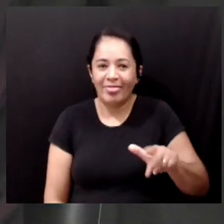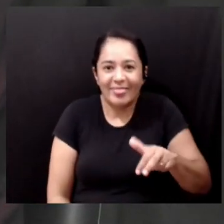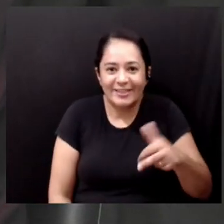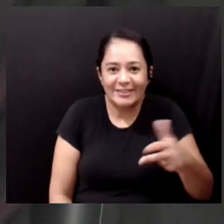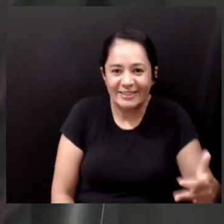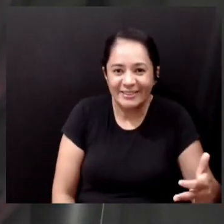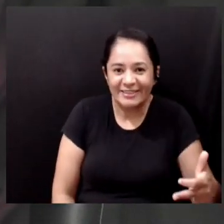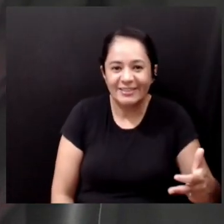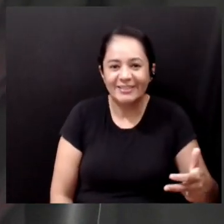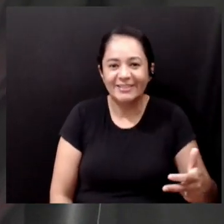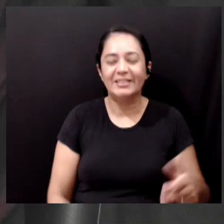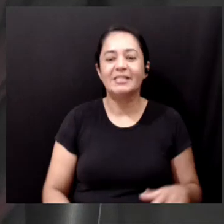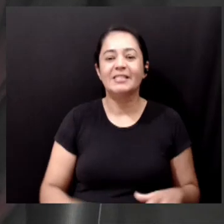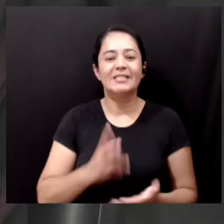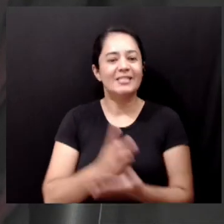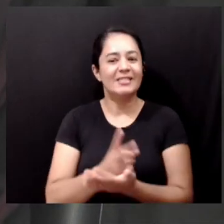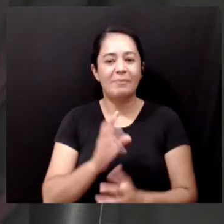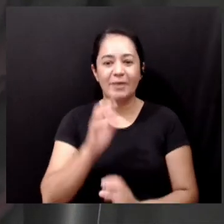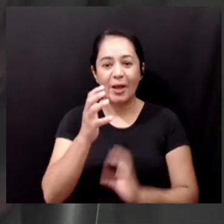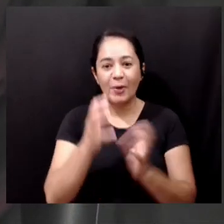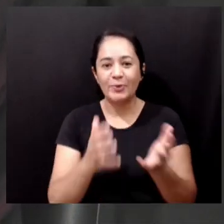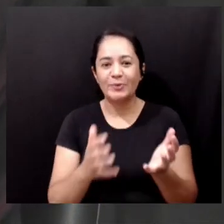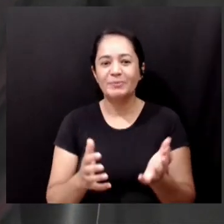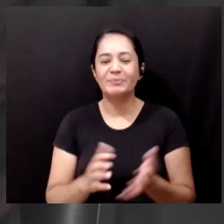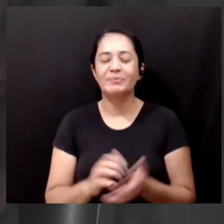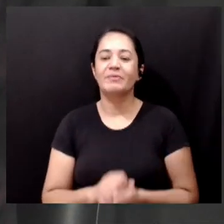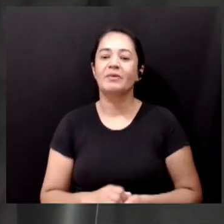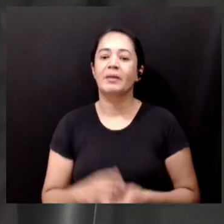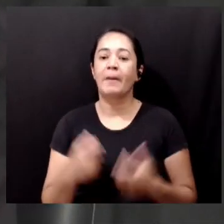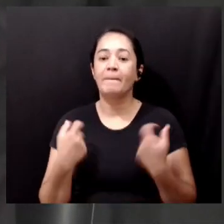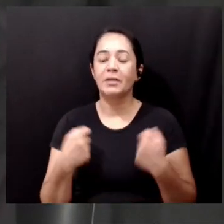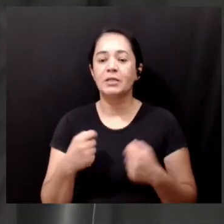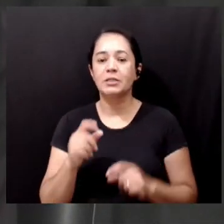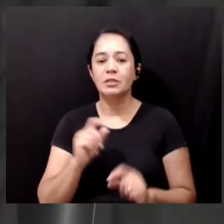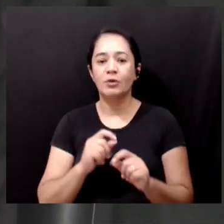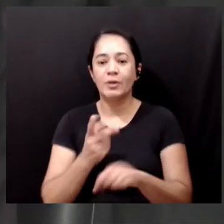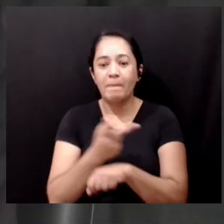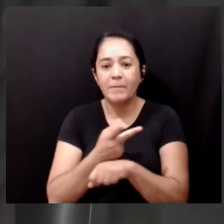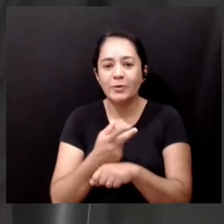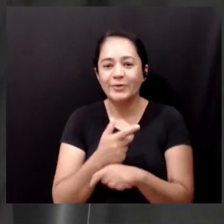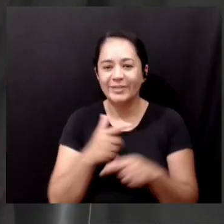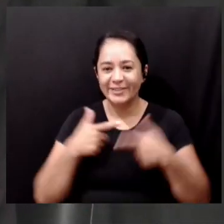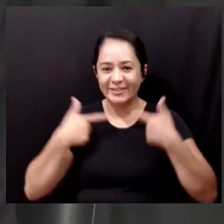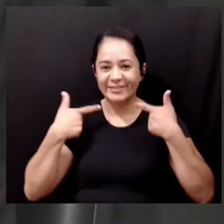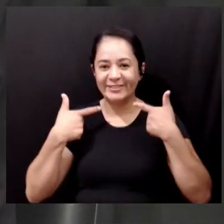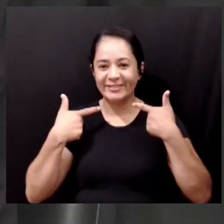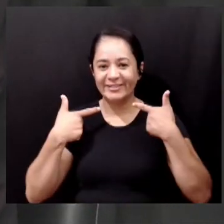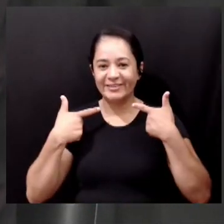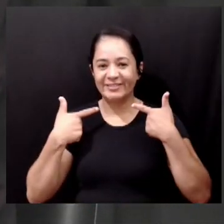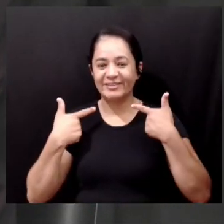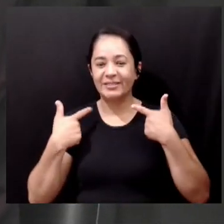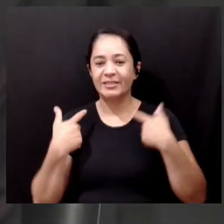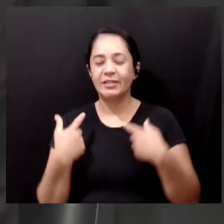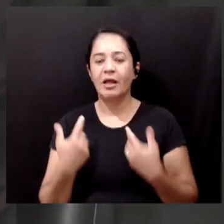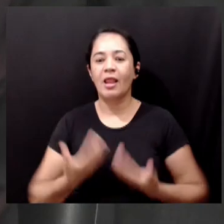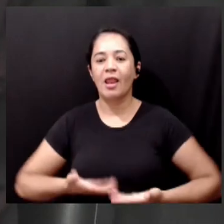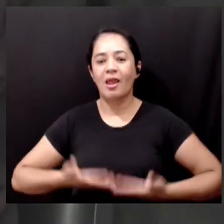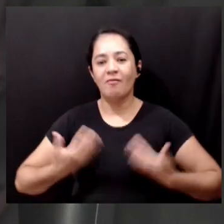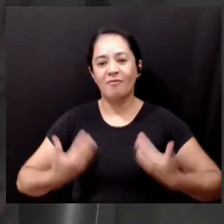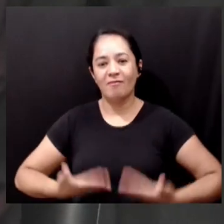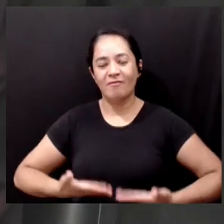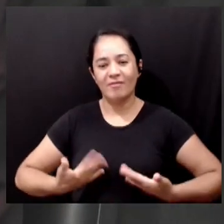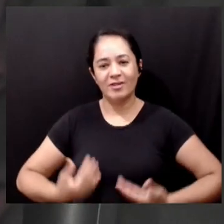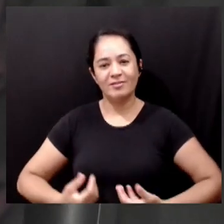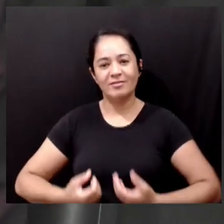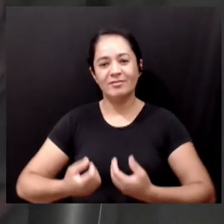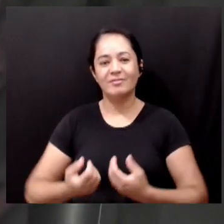situação engraçada. Então, a gente sempre tem que buscar o sorriso. sim. Eu acho que isso traz leveza para a nossa vida,